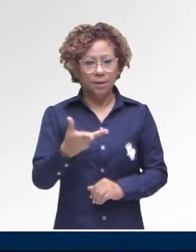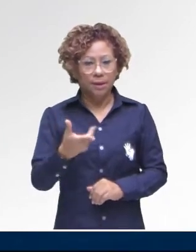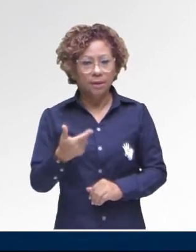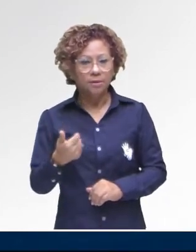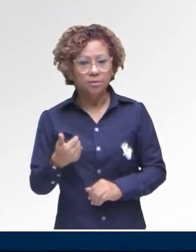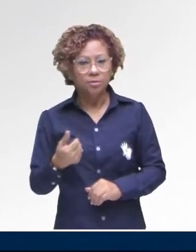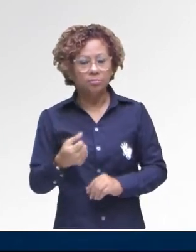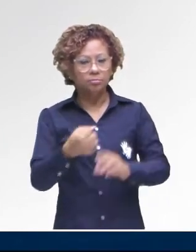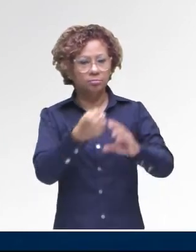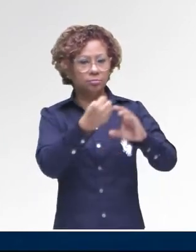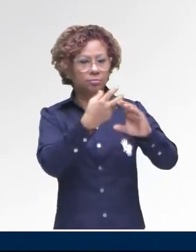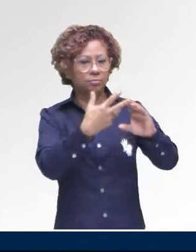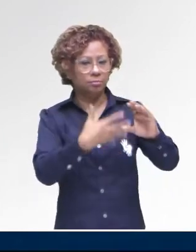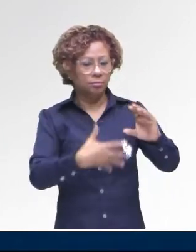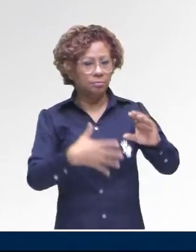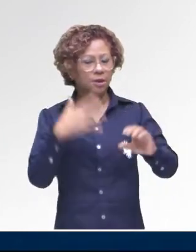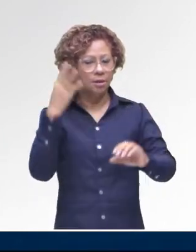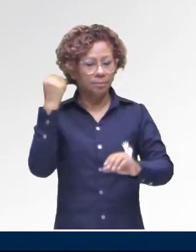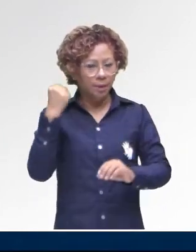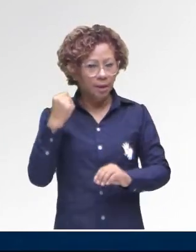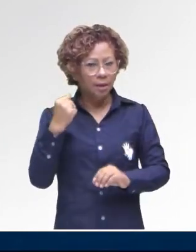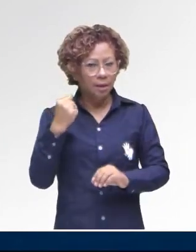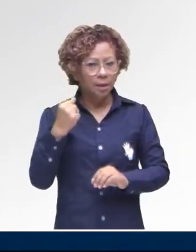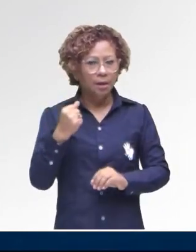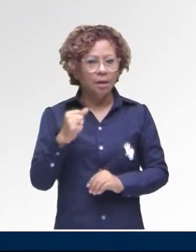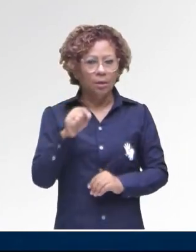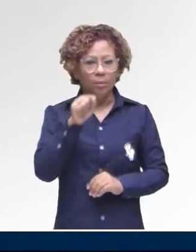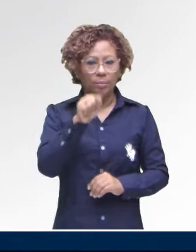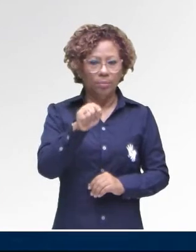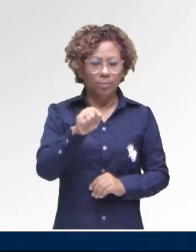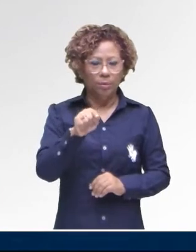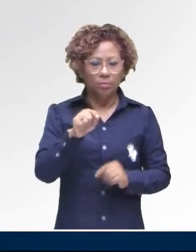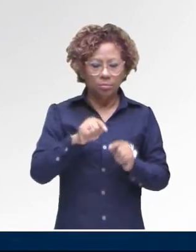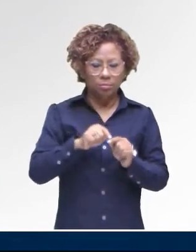Habilidade: identificar as características de ponto e reta.